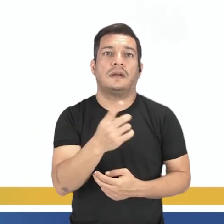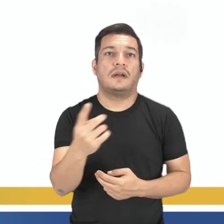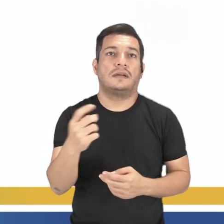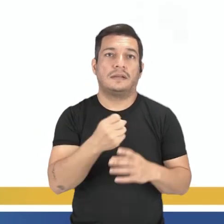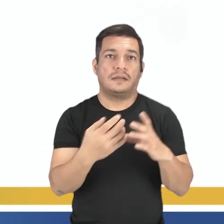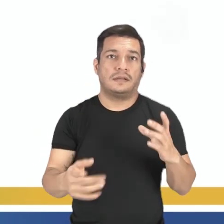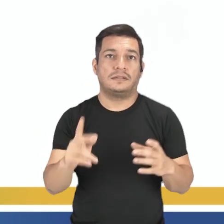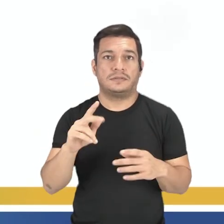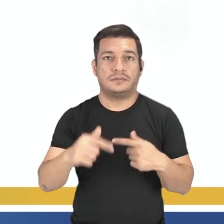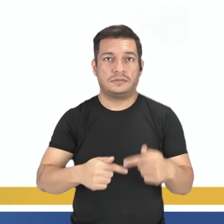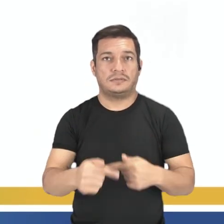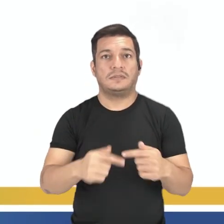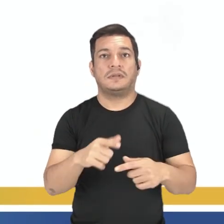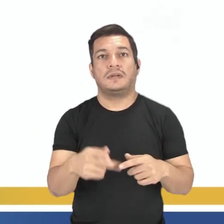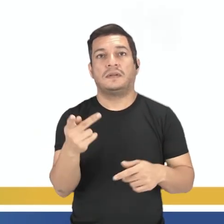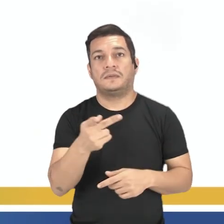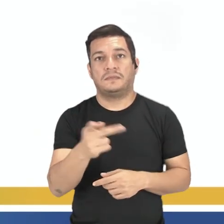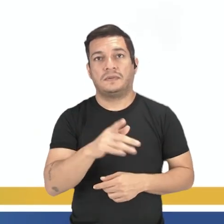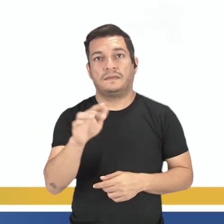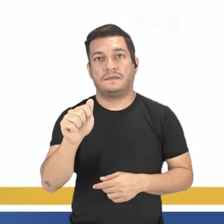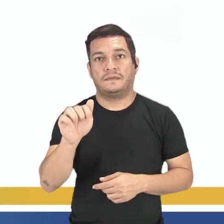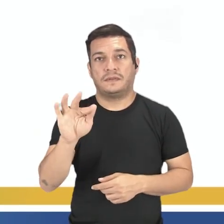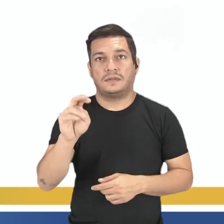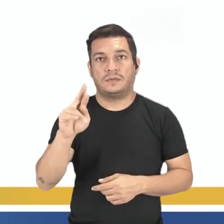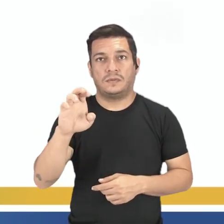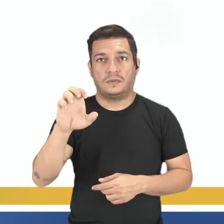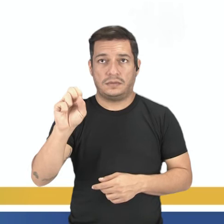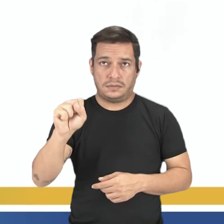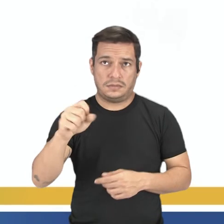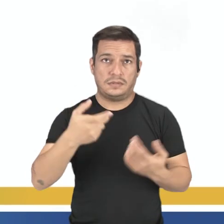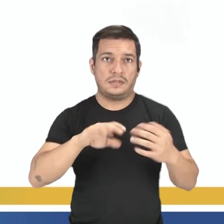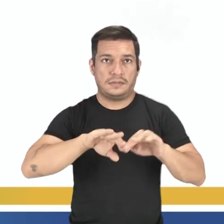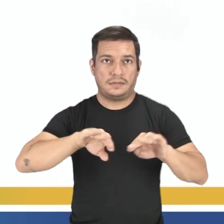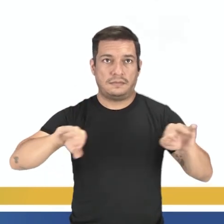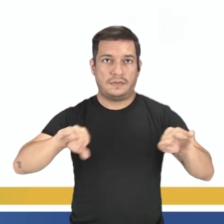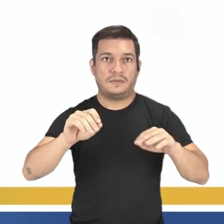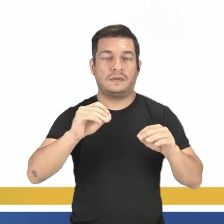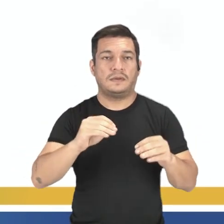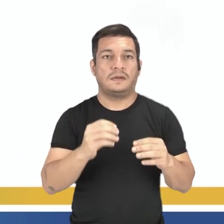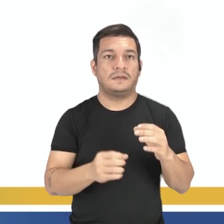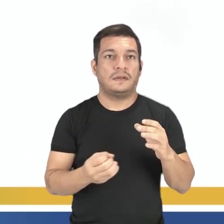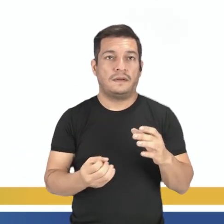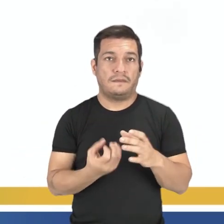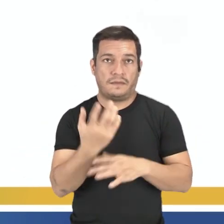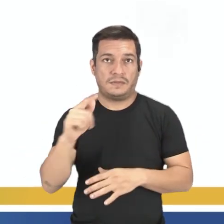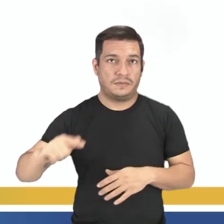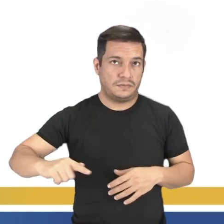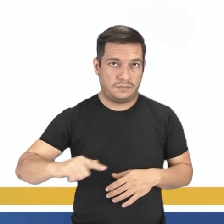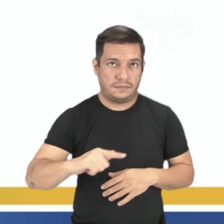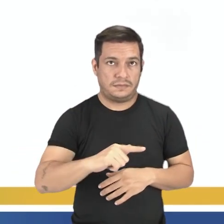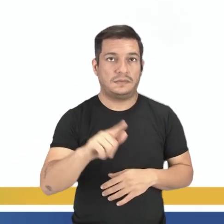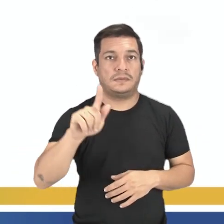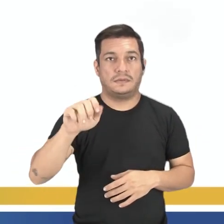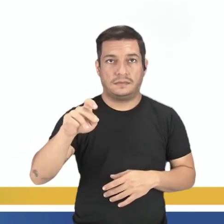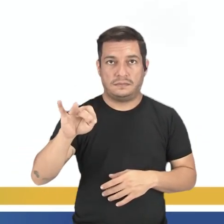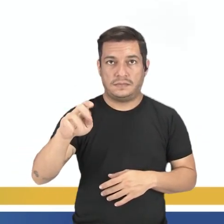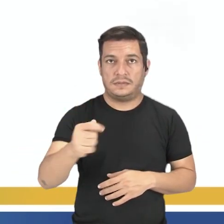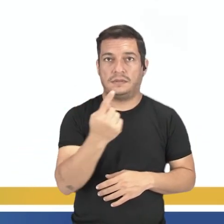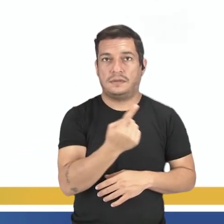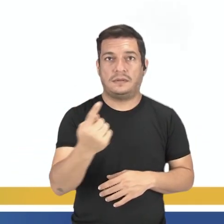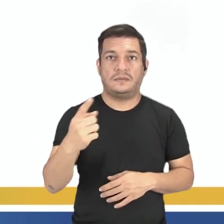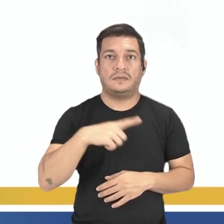hereditário é determinado por um par de fatores e como esses separam na formação dos gametas. Cada gameta